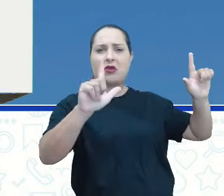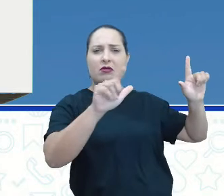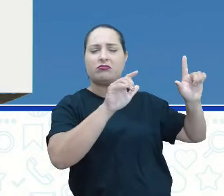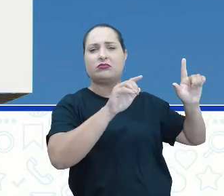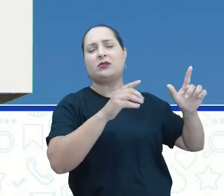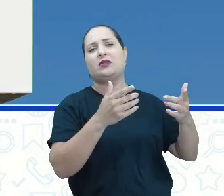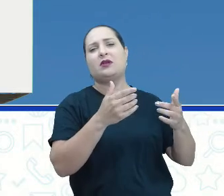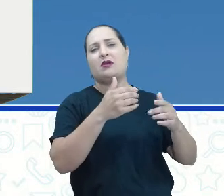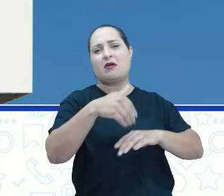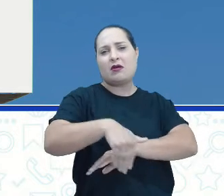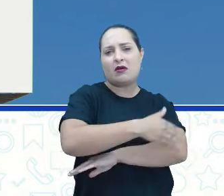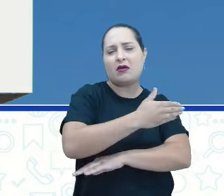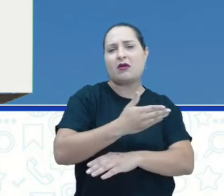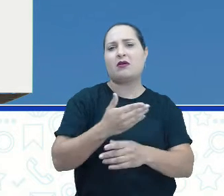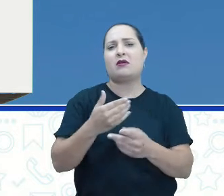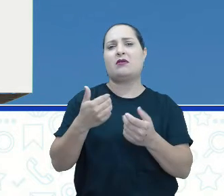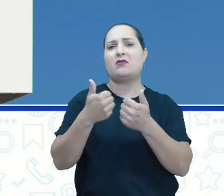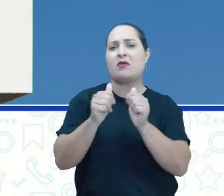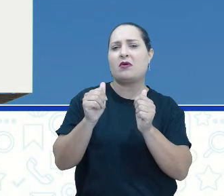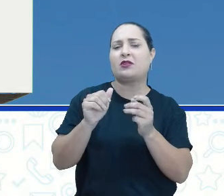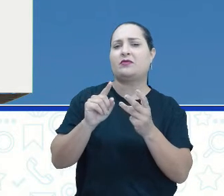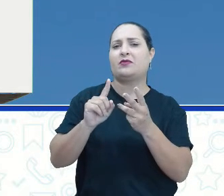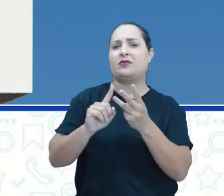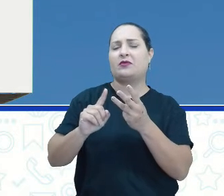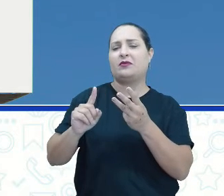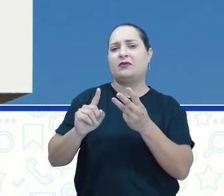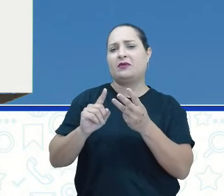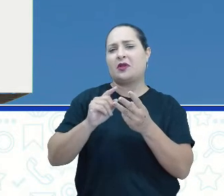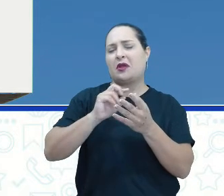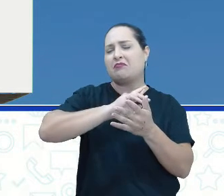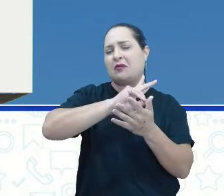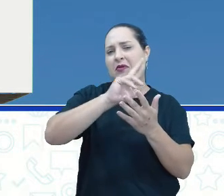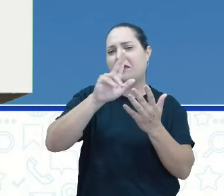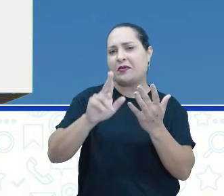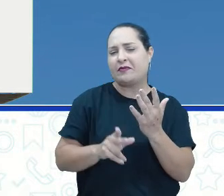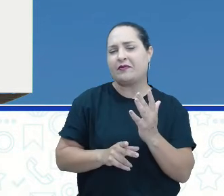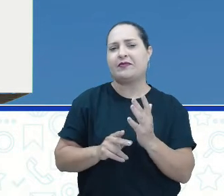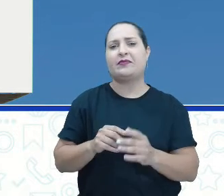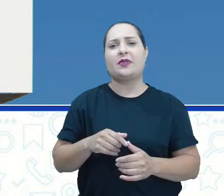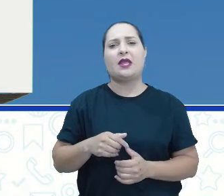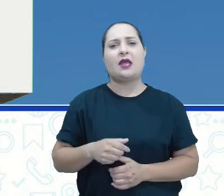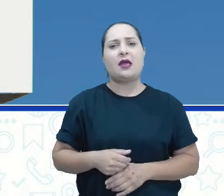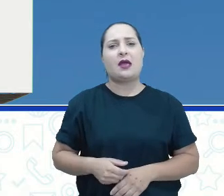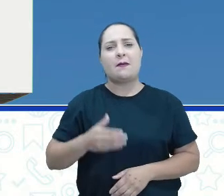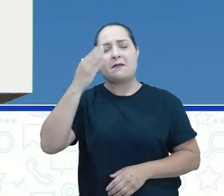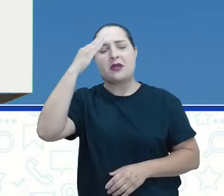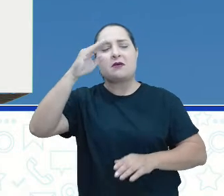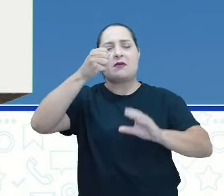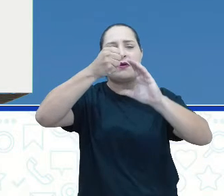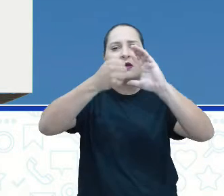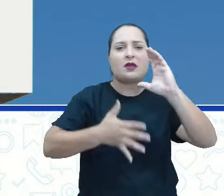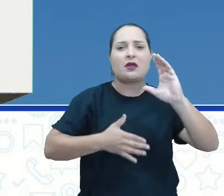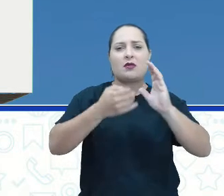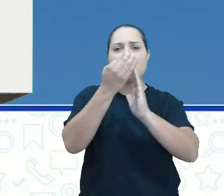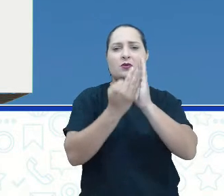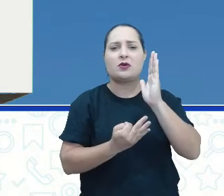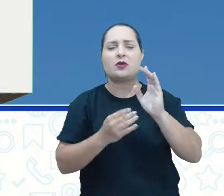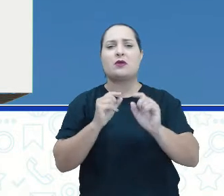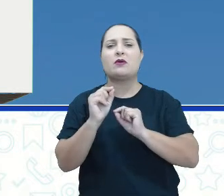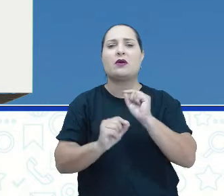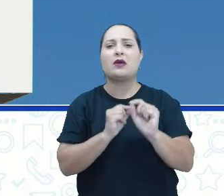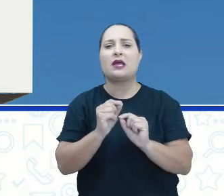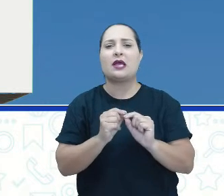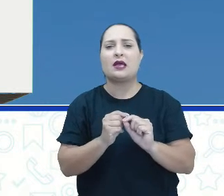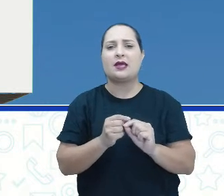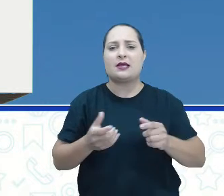ou cartazes na rua, no ônibus, no metrô, entre outros. A principal característica desses textos é precisamente o convencimento